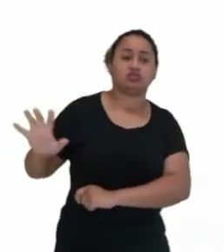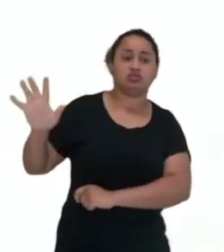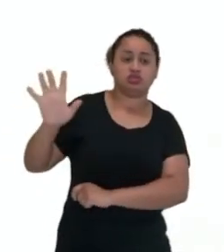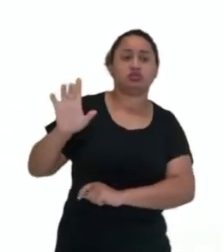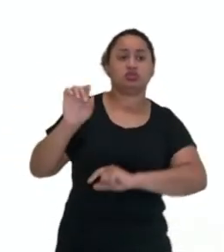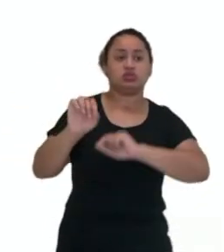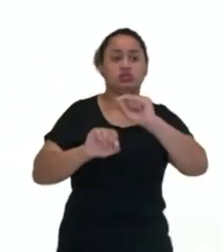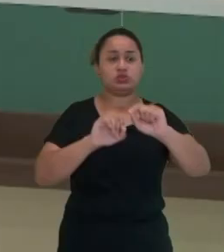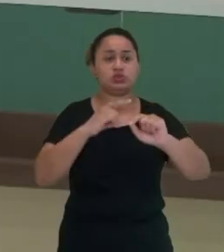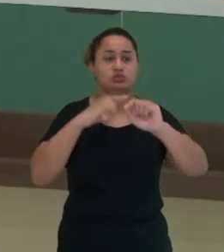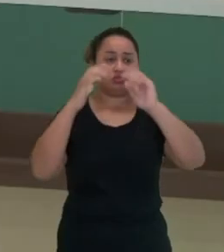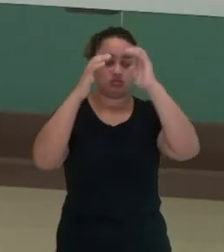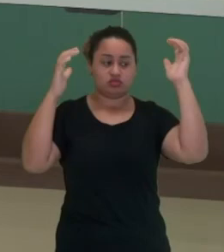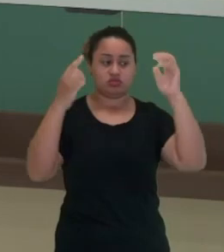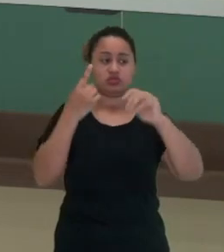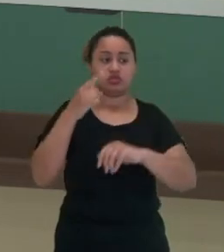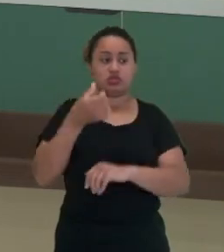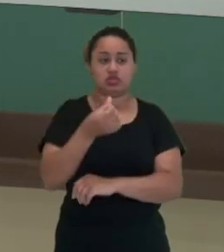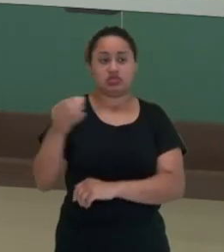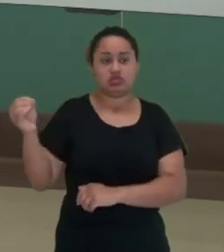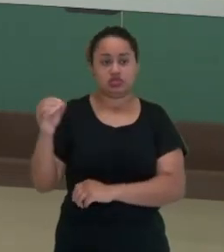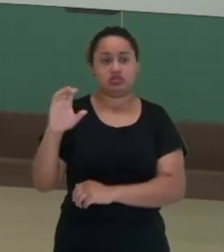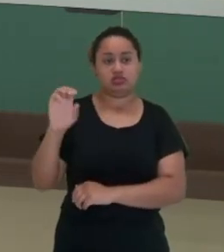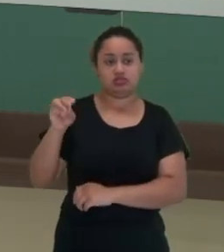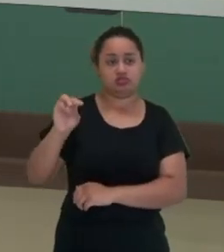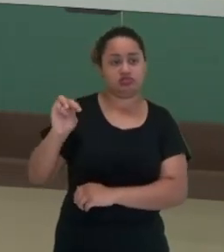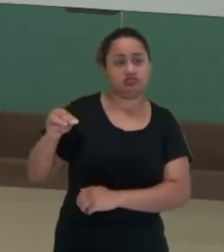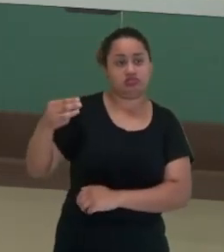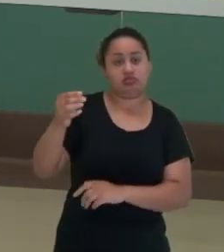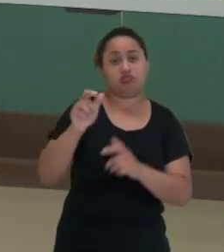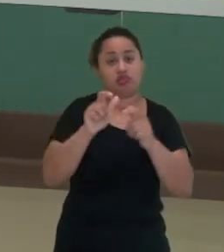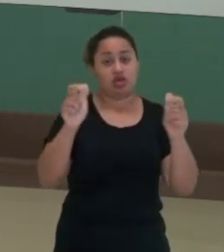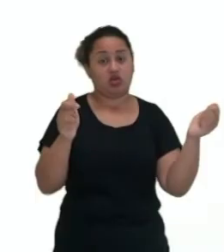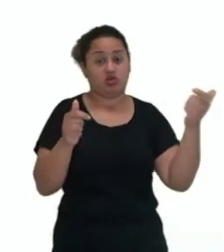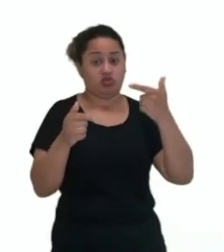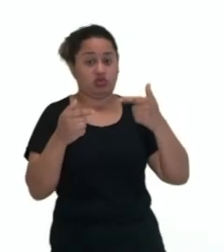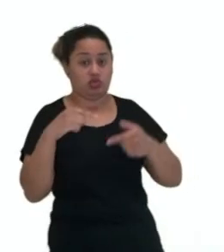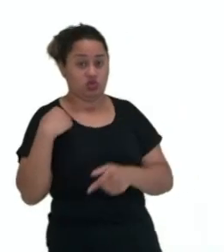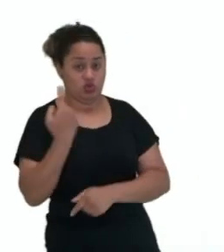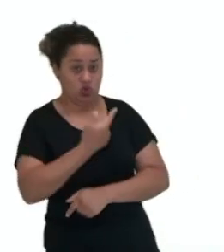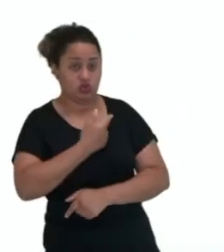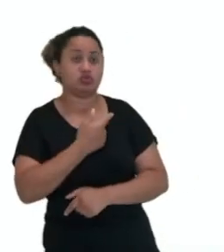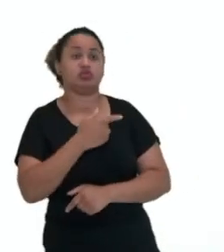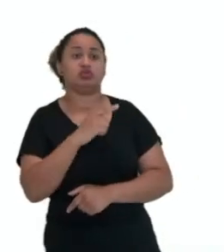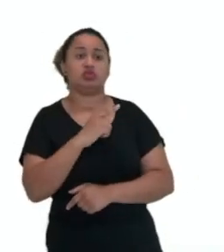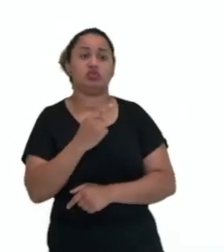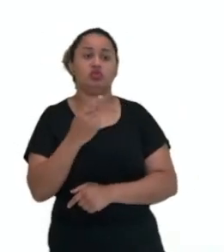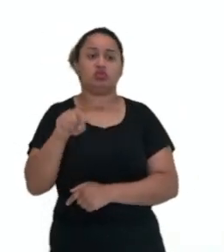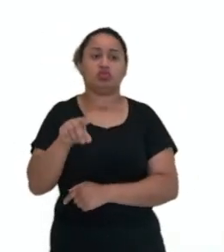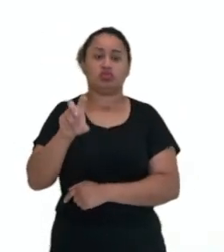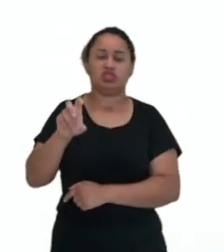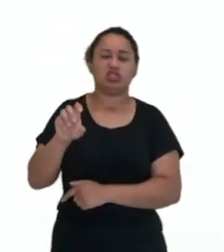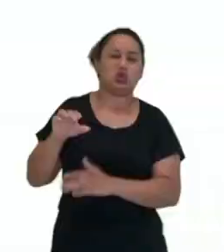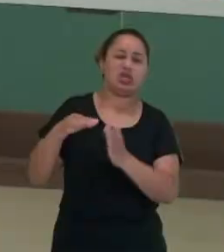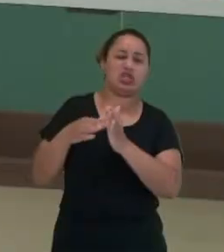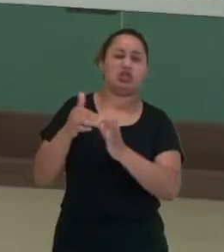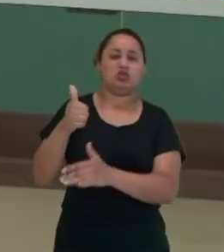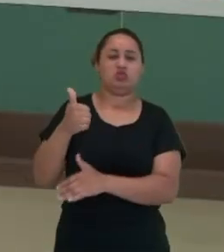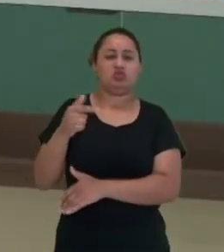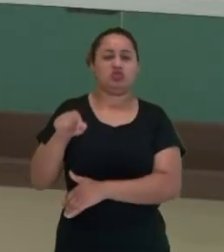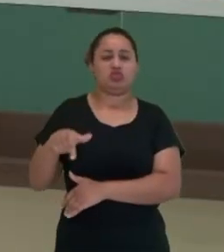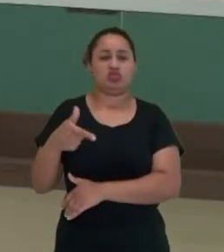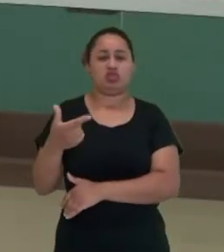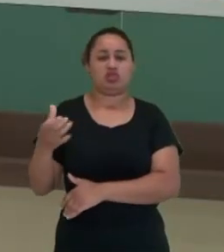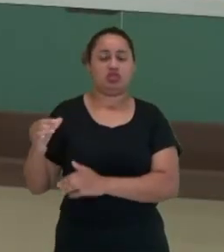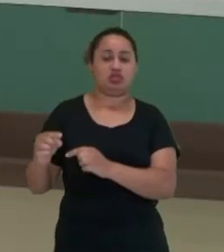Volume craniano de 1.600 centímetros cúbicos, maior que o nosso, 1,5 m a 1,60 m de altura, tá?